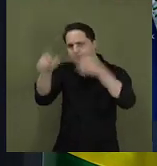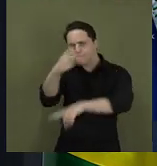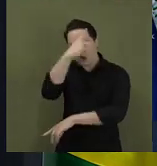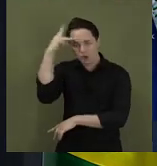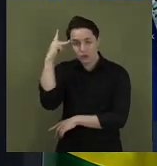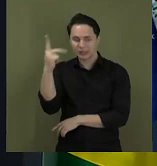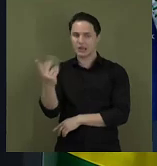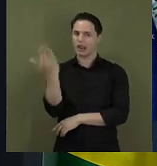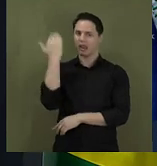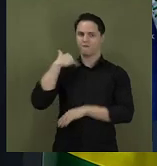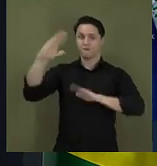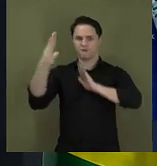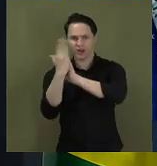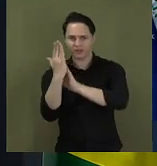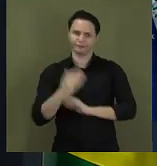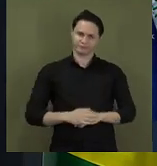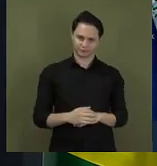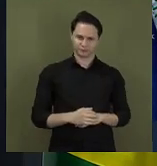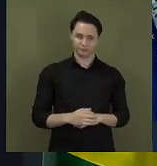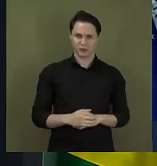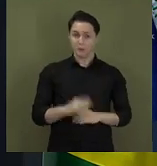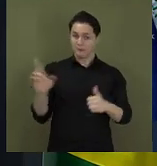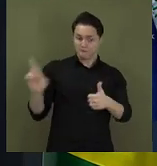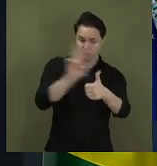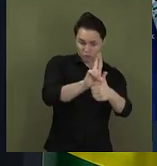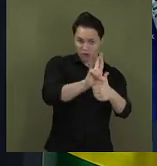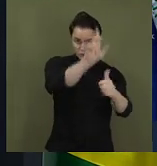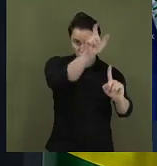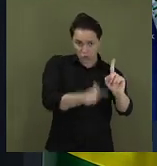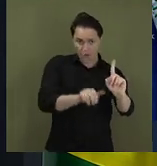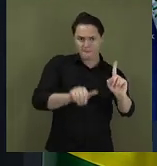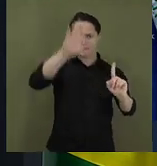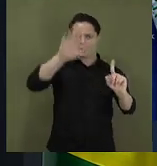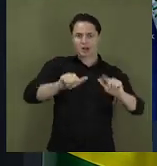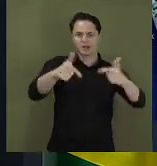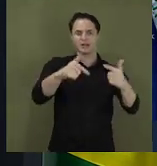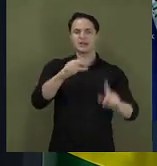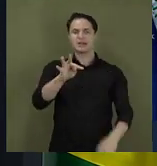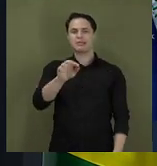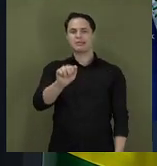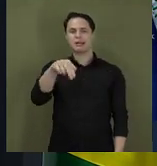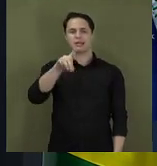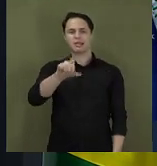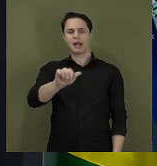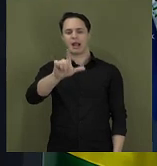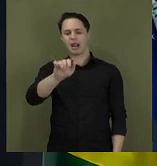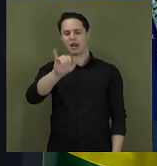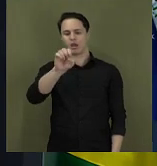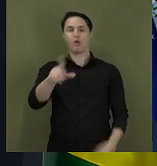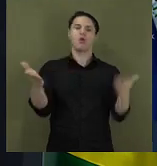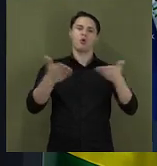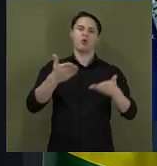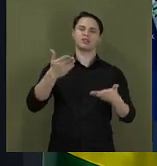ousaram enfrentá-lo. Um dos procuradores mais atuantes da operação, Deltan Dallagnol, foi eleito deputado federal